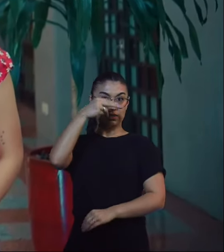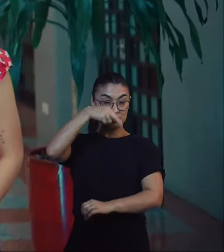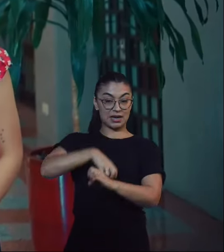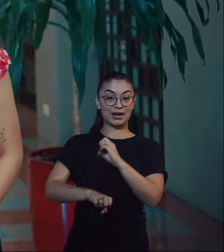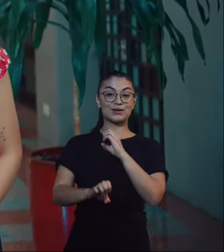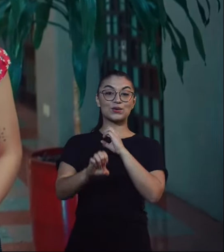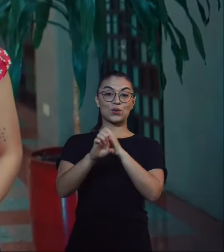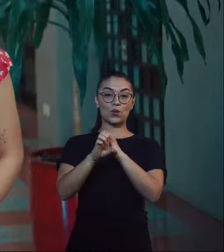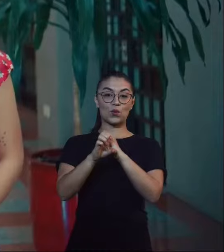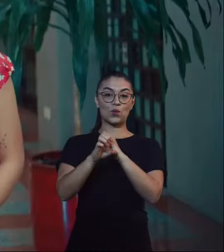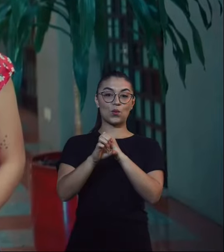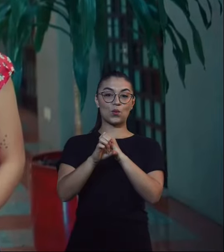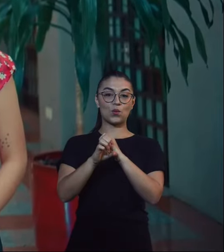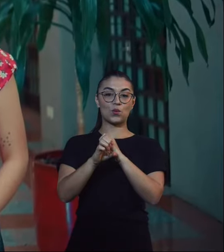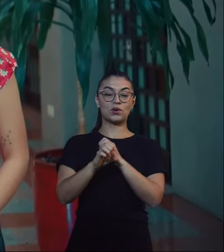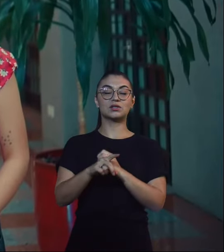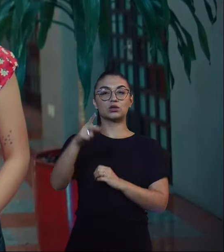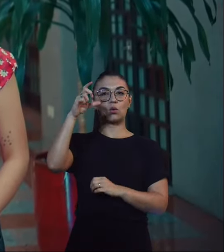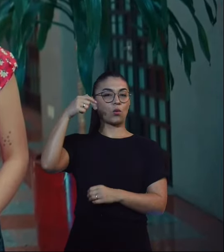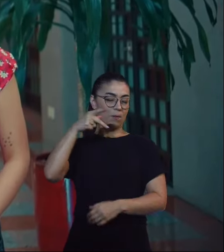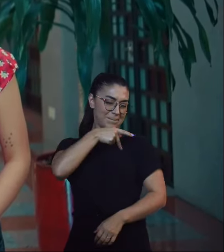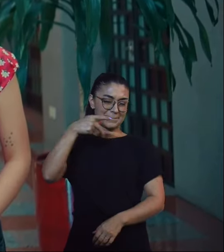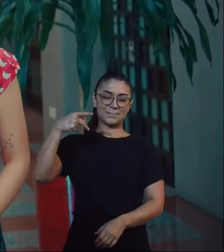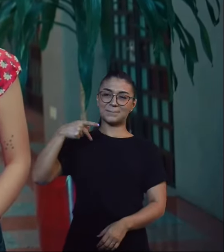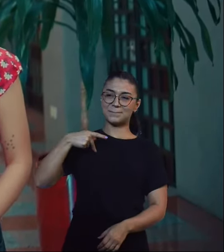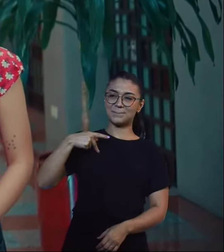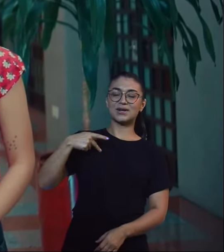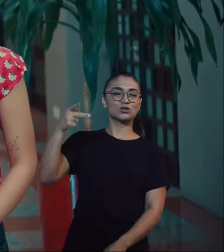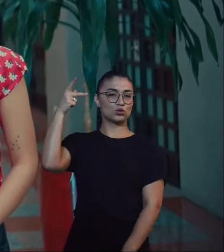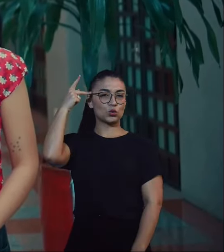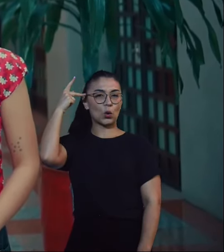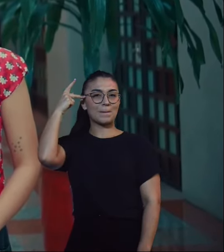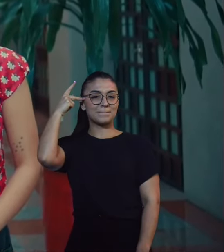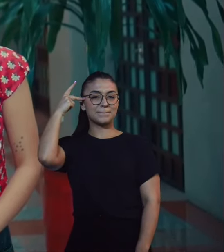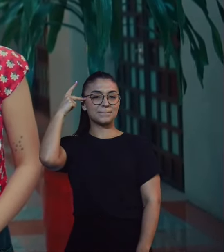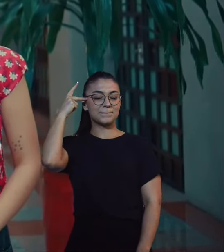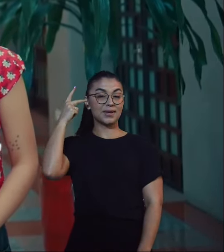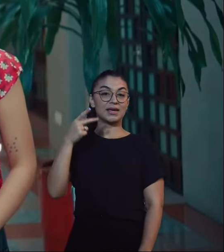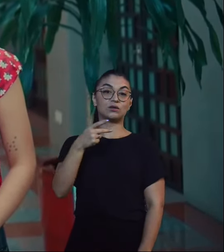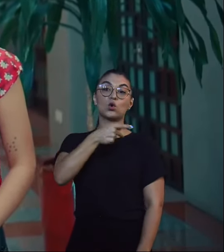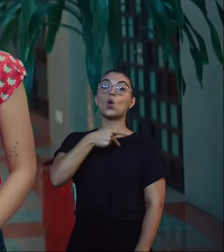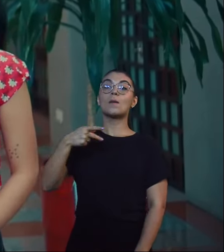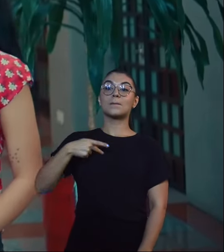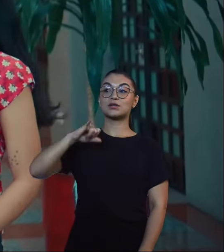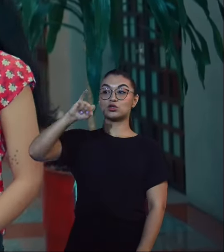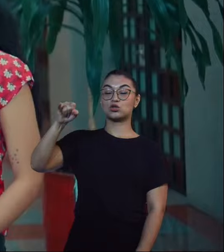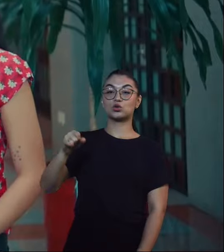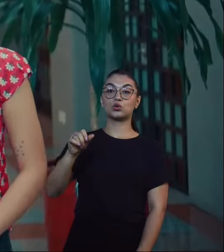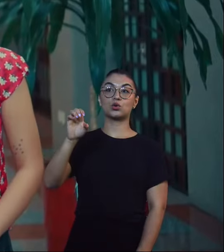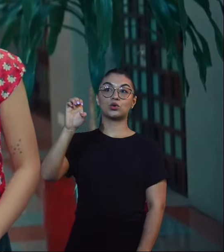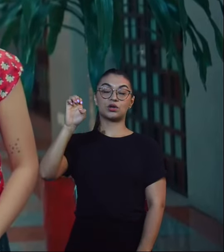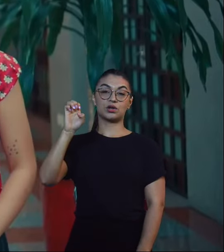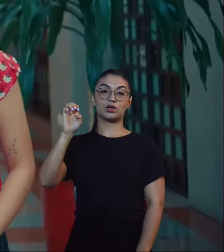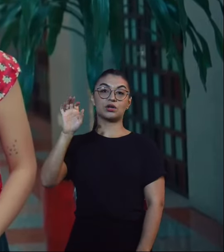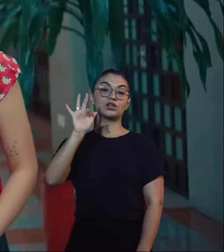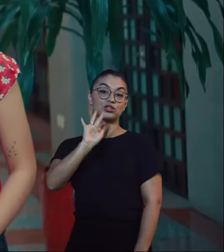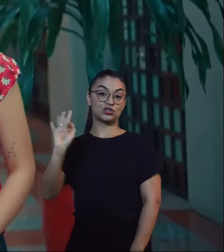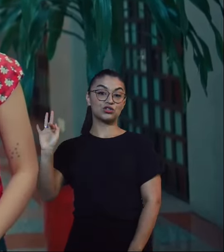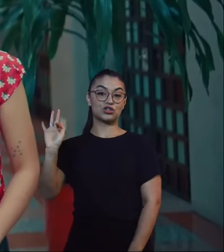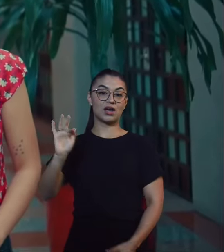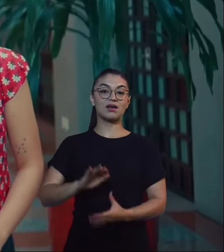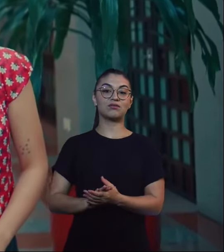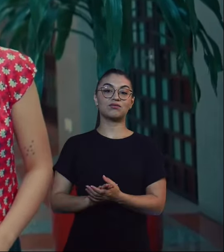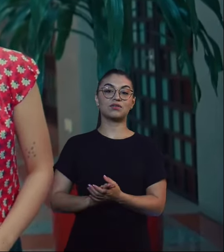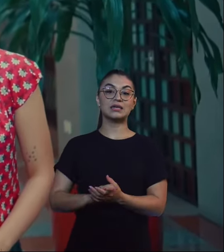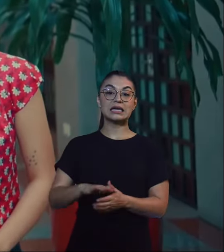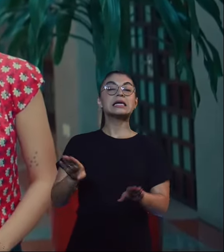ser missionário integral. O pastor Jeff, que assumiu o ministério One Mais, inclusive teve a primeira conferência deles esse ano.